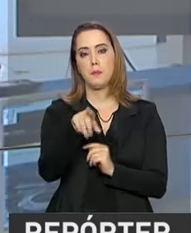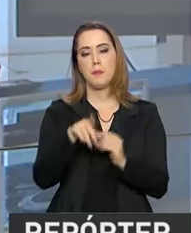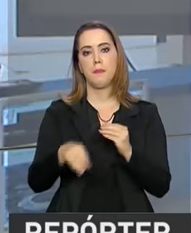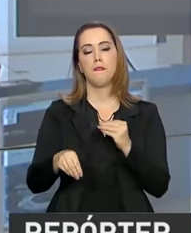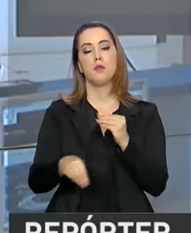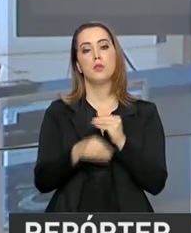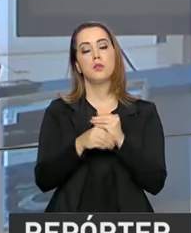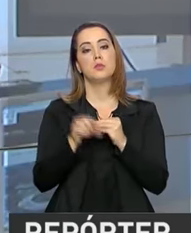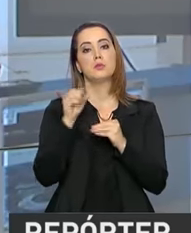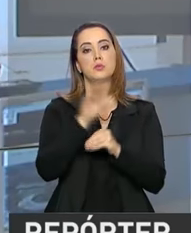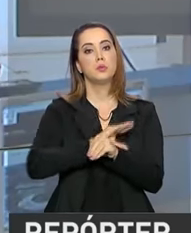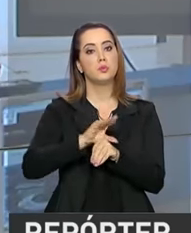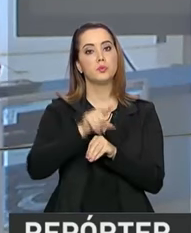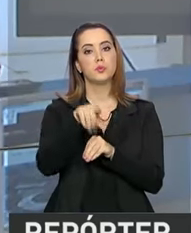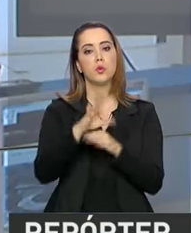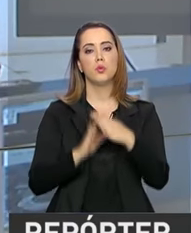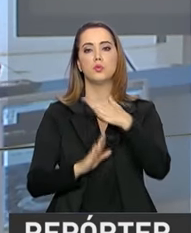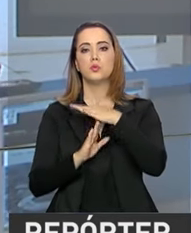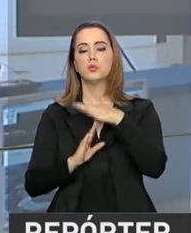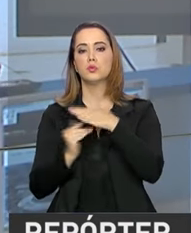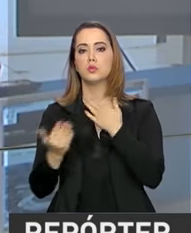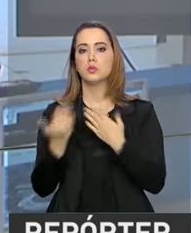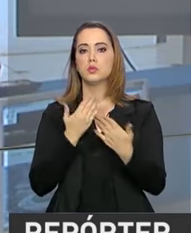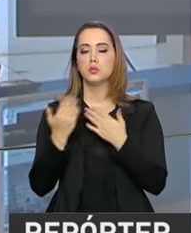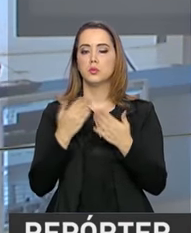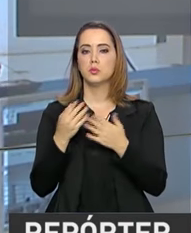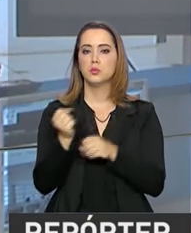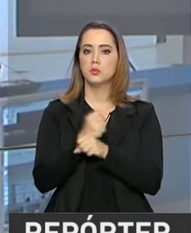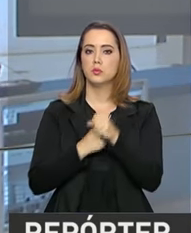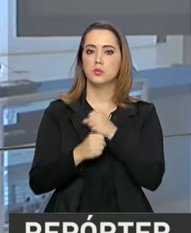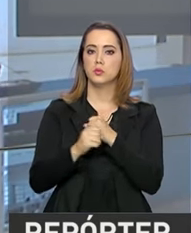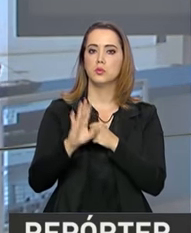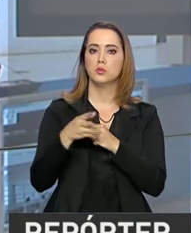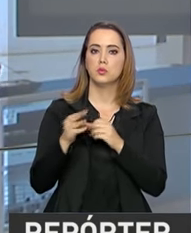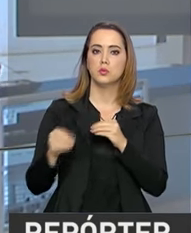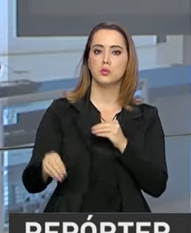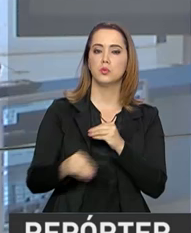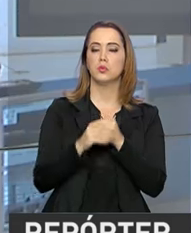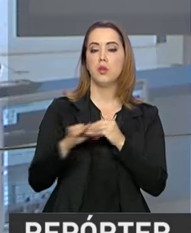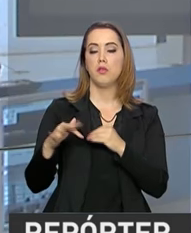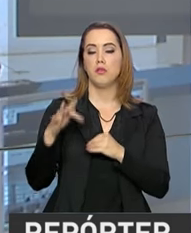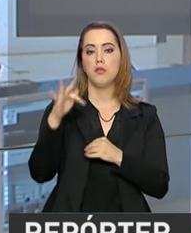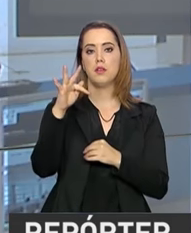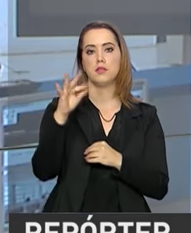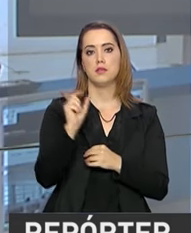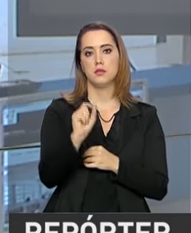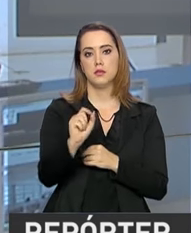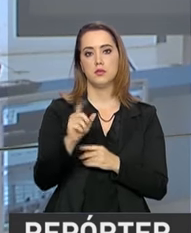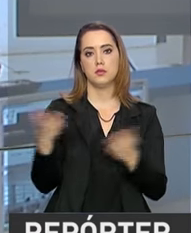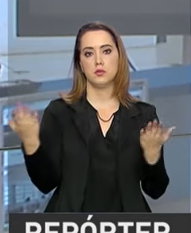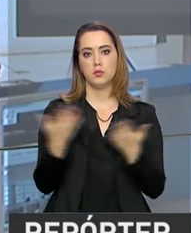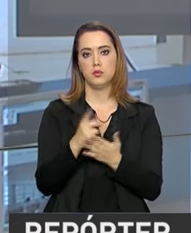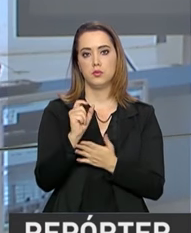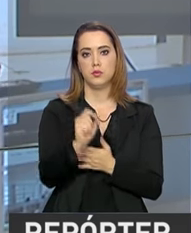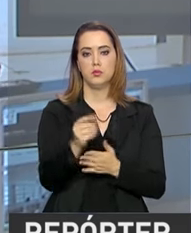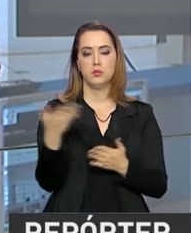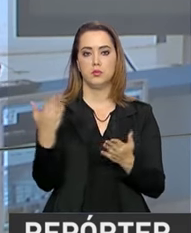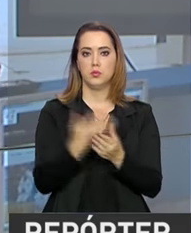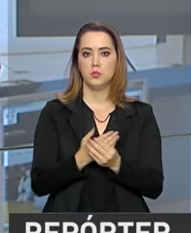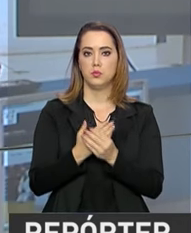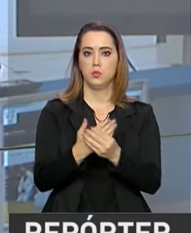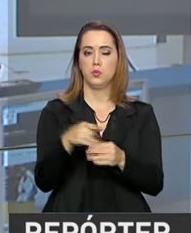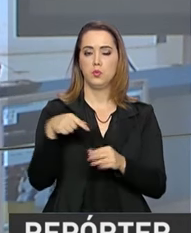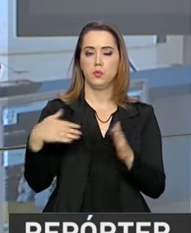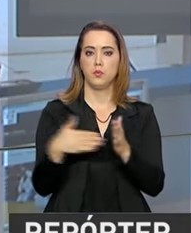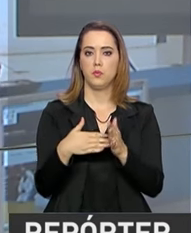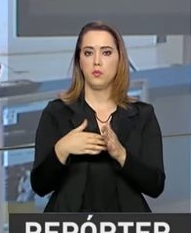despesas da união não ultrapassem a do ano anterior acrescida à inflação a expectativa é enviar a pauta para o plenário da câmara